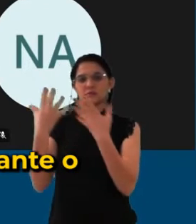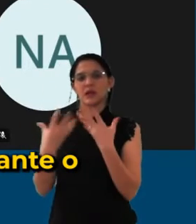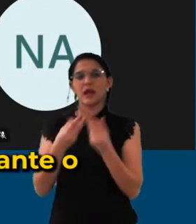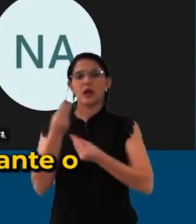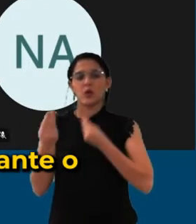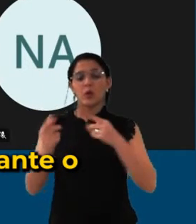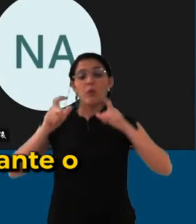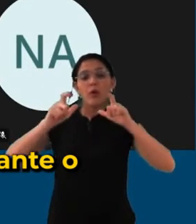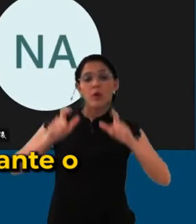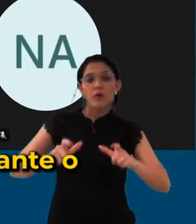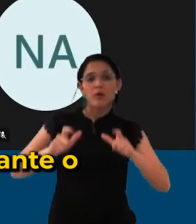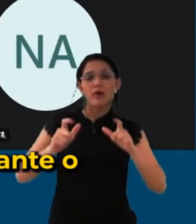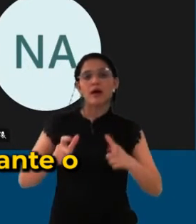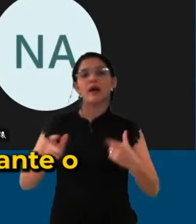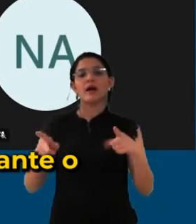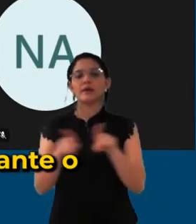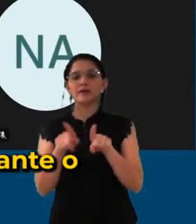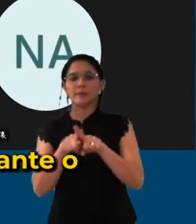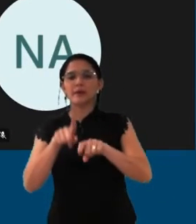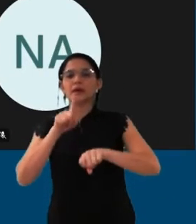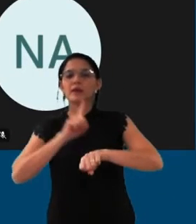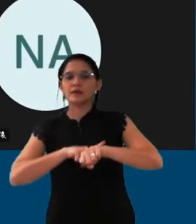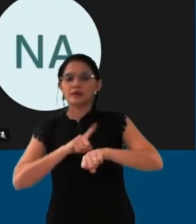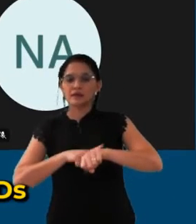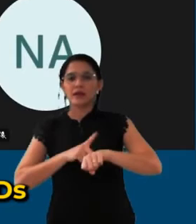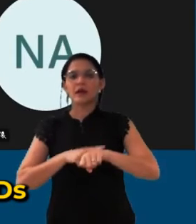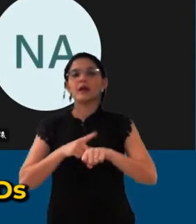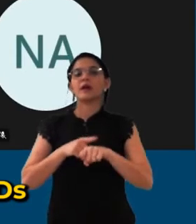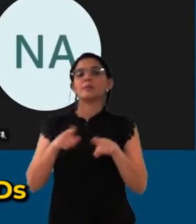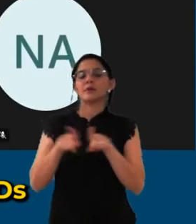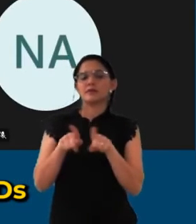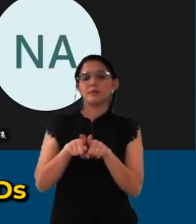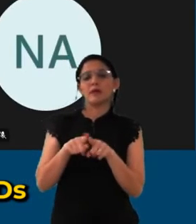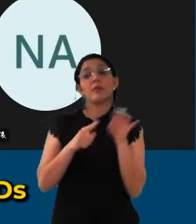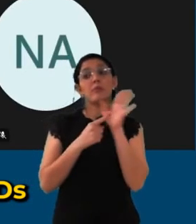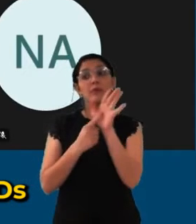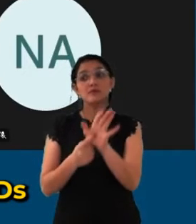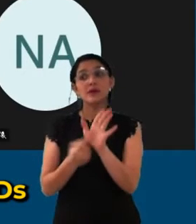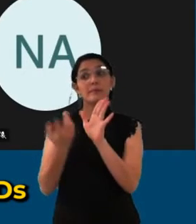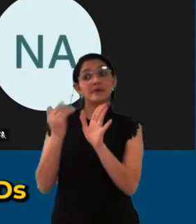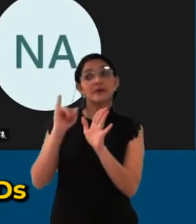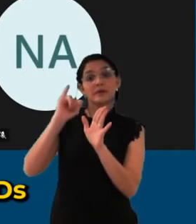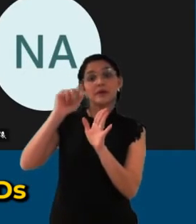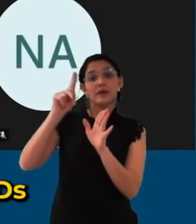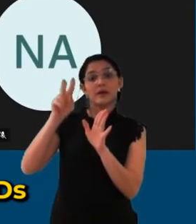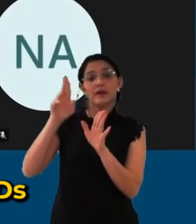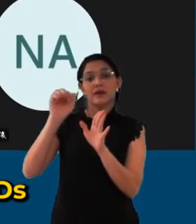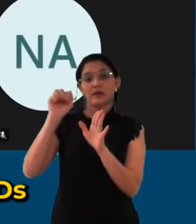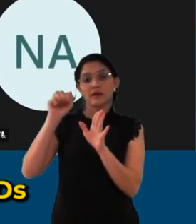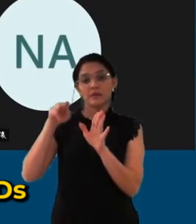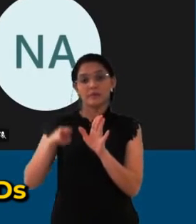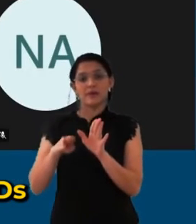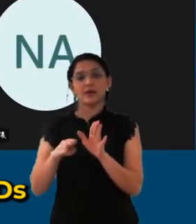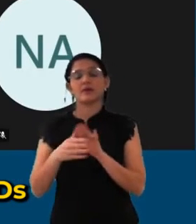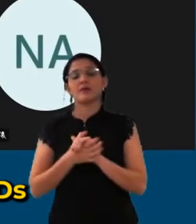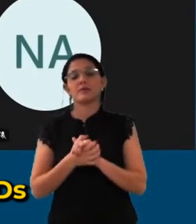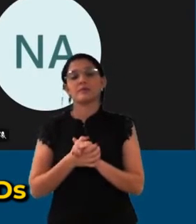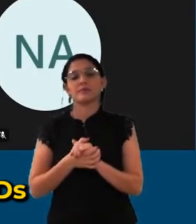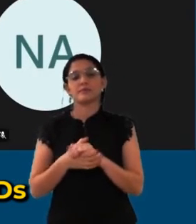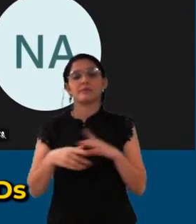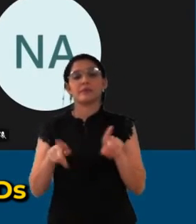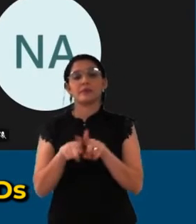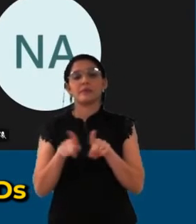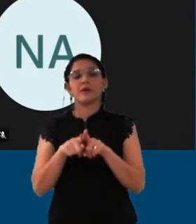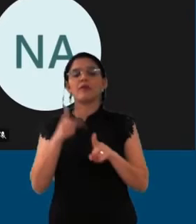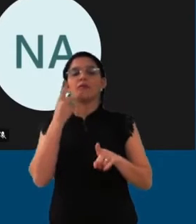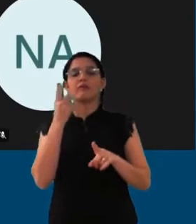dos PRADs que já foram apresentados perante o IBRAM, né, e do porquê a justificativa do IBRAM de reprovação dos 2